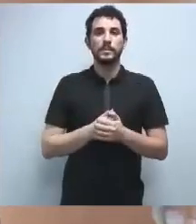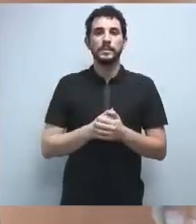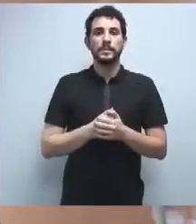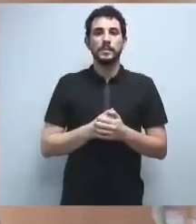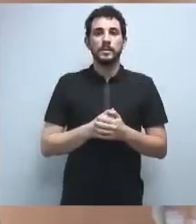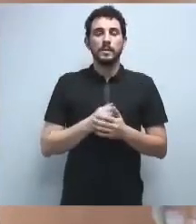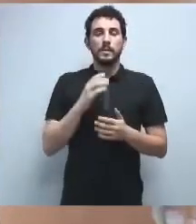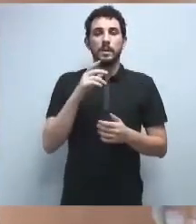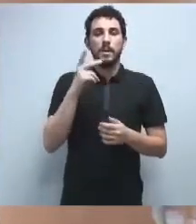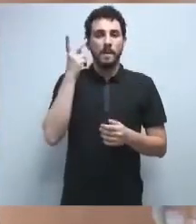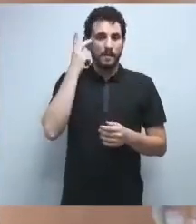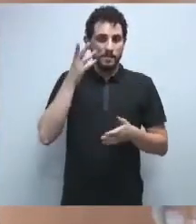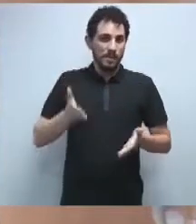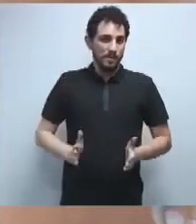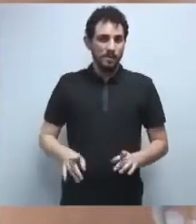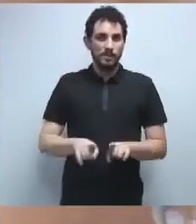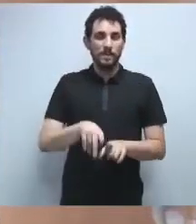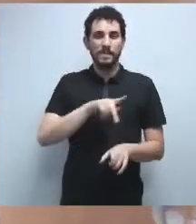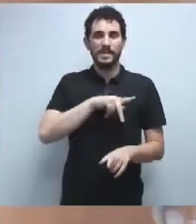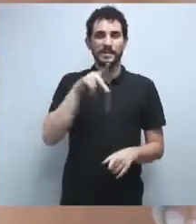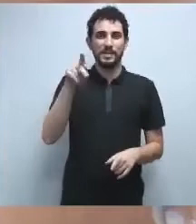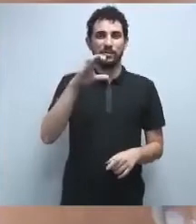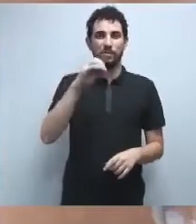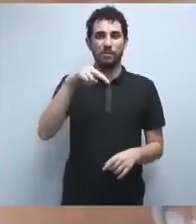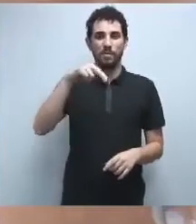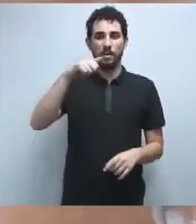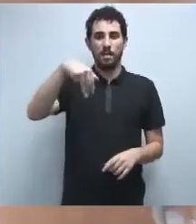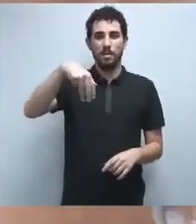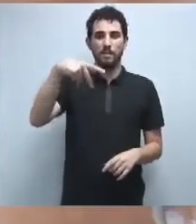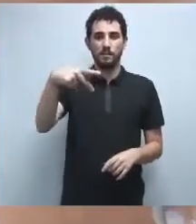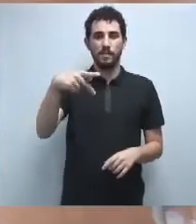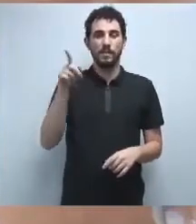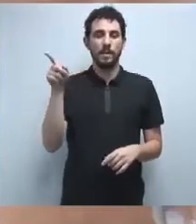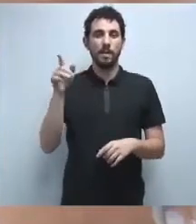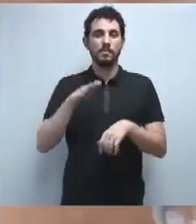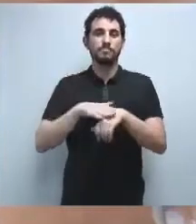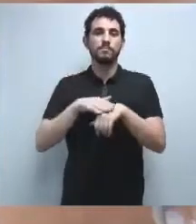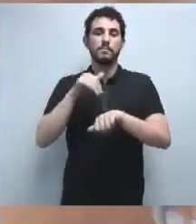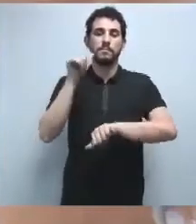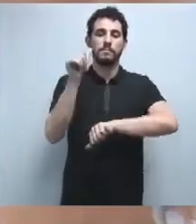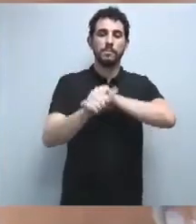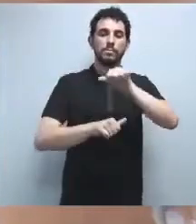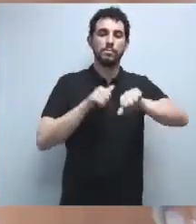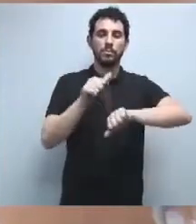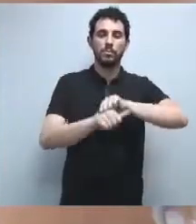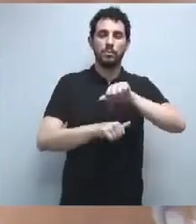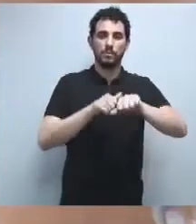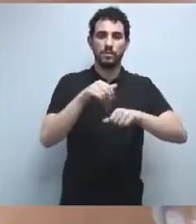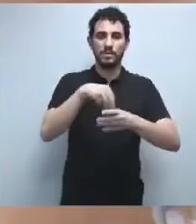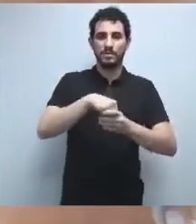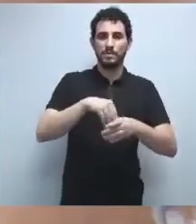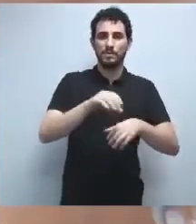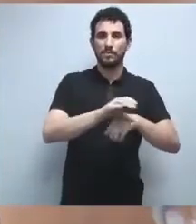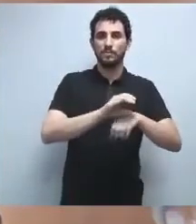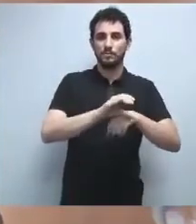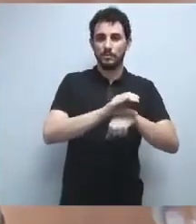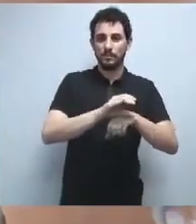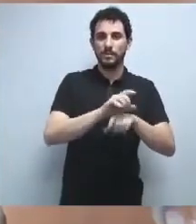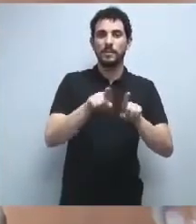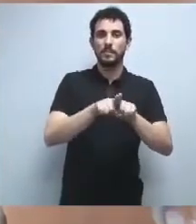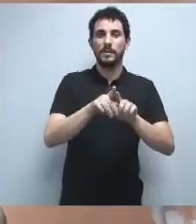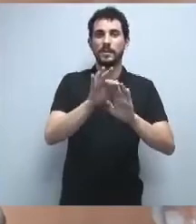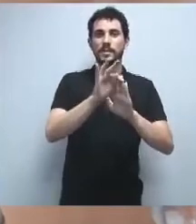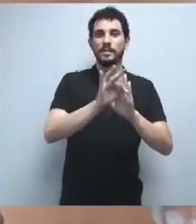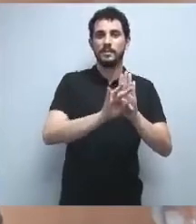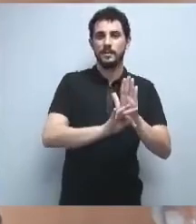da conamp é só a mudança na constituição e o texto constitucional